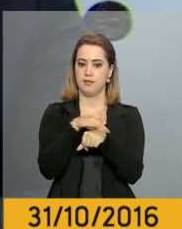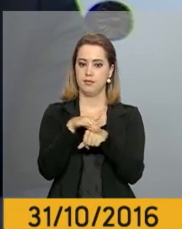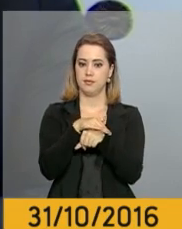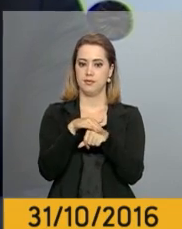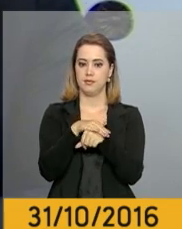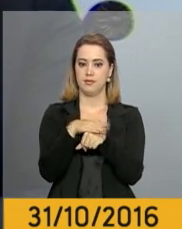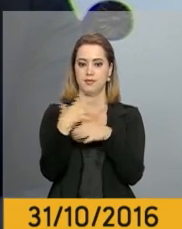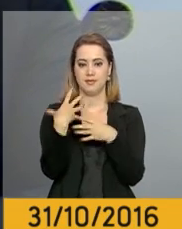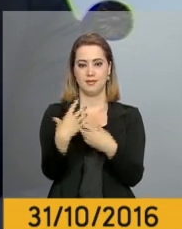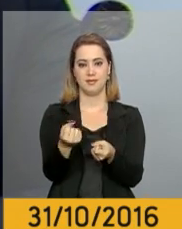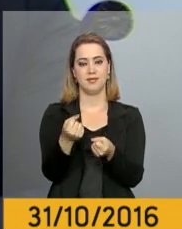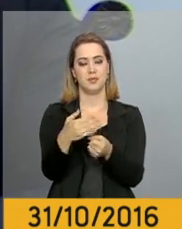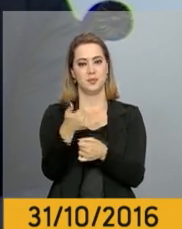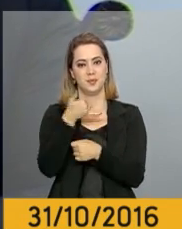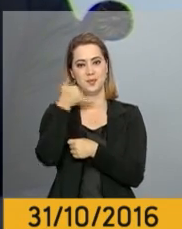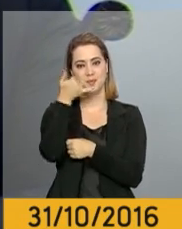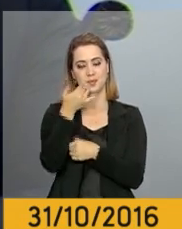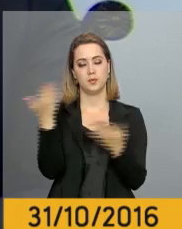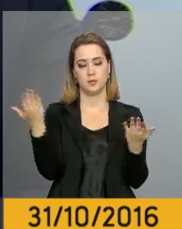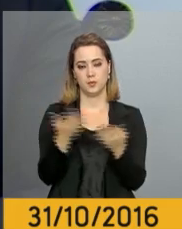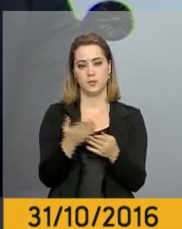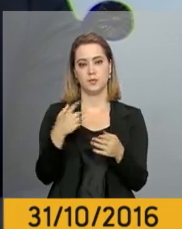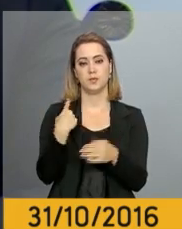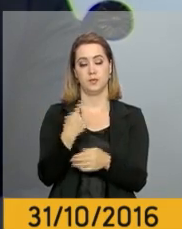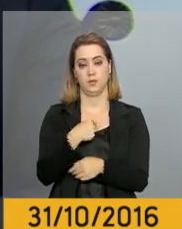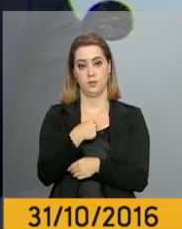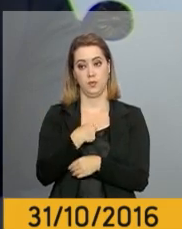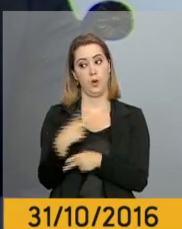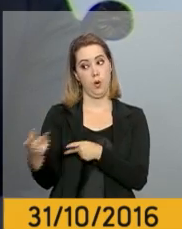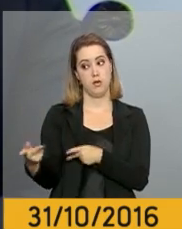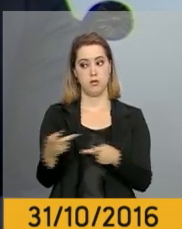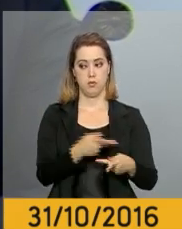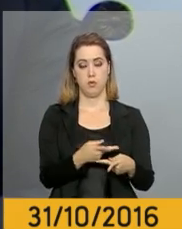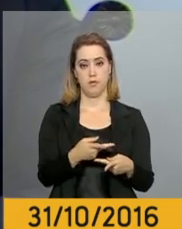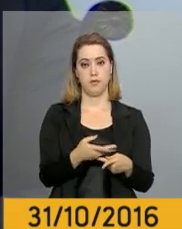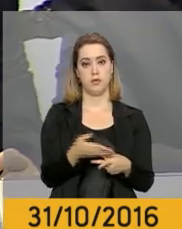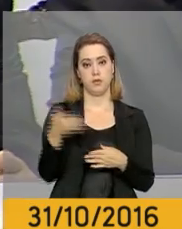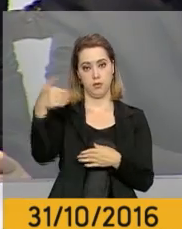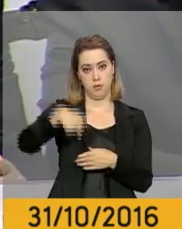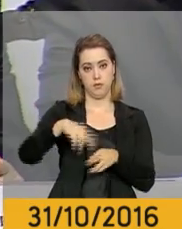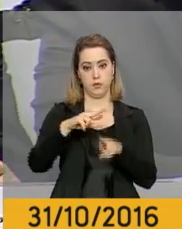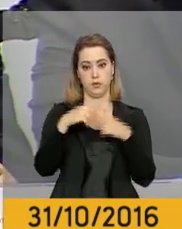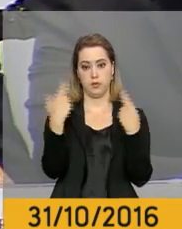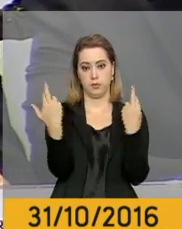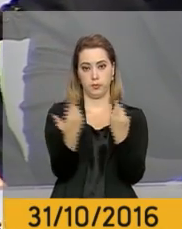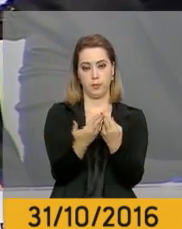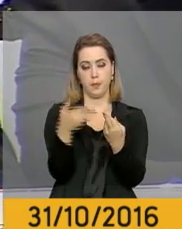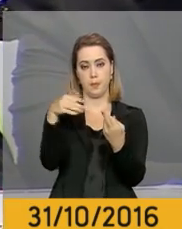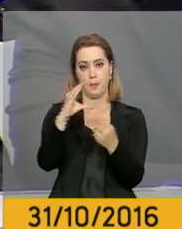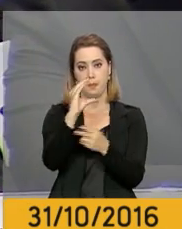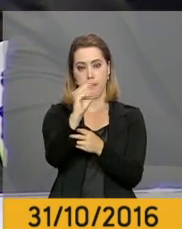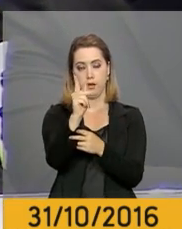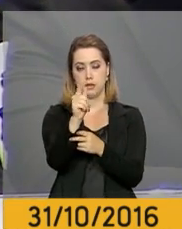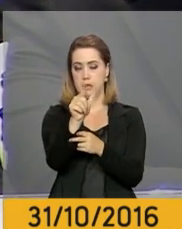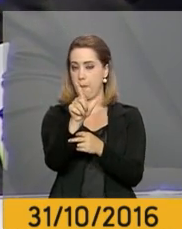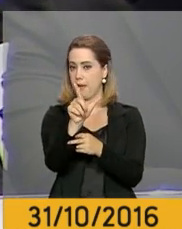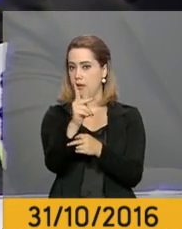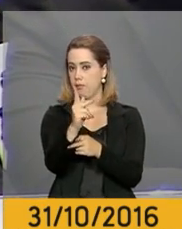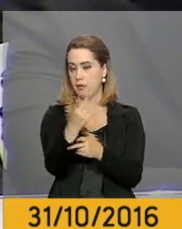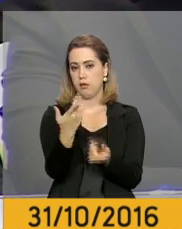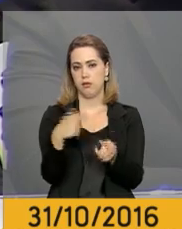o meu telefonema e nesse momento eu o convidei a vir a reunião da cplp que